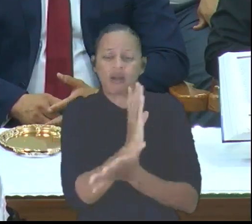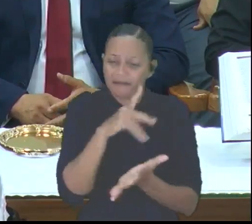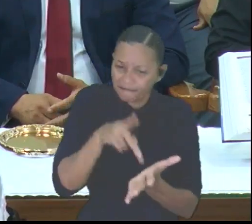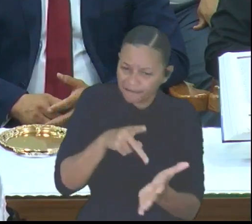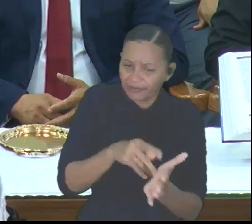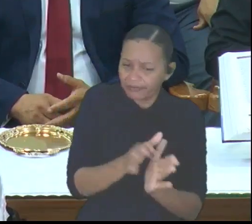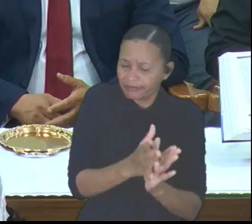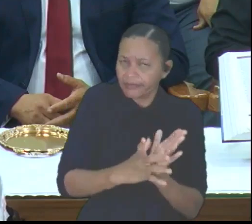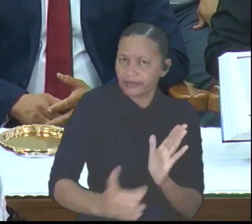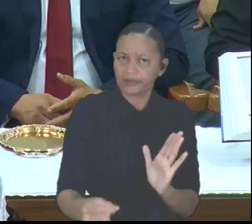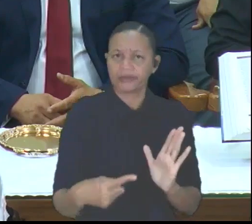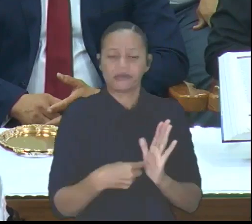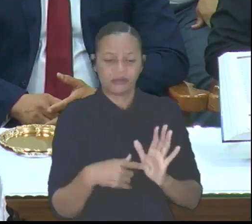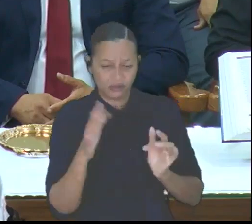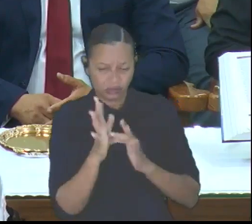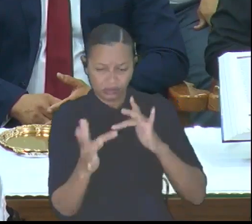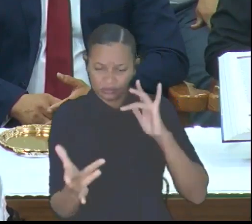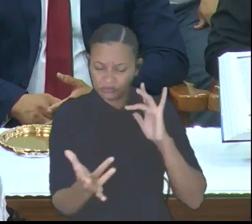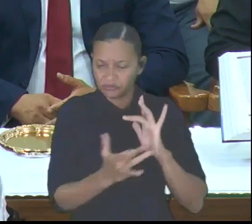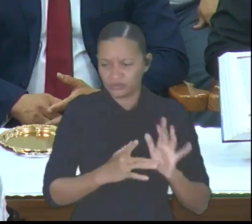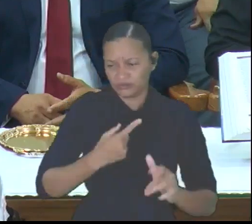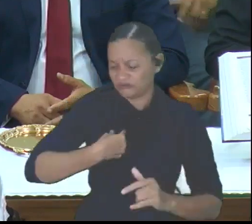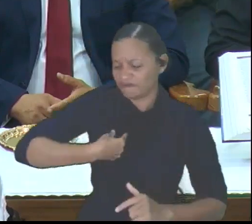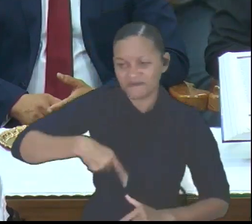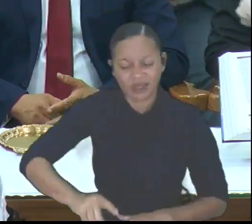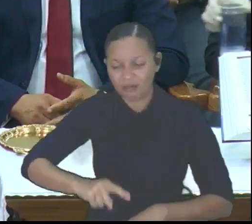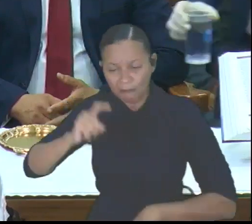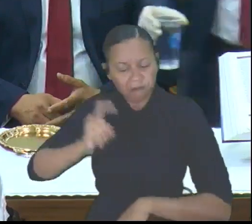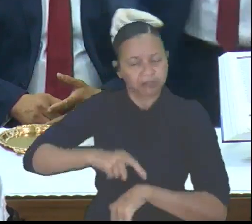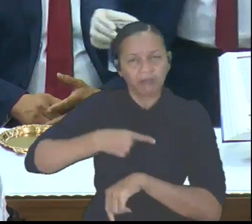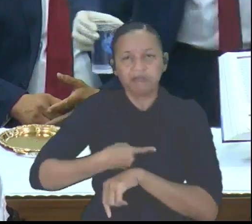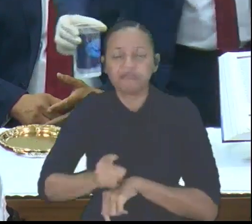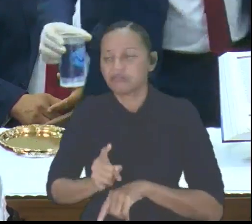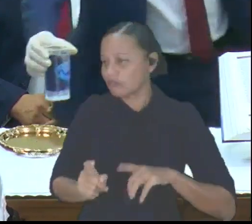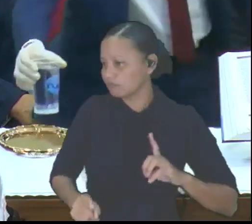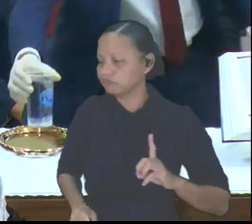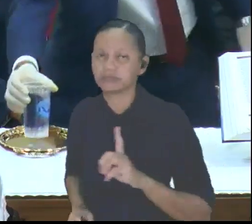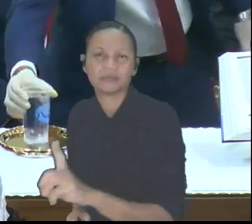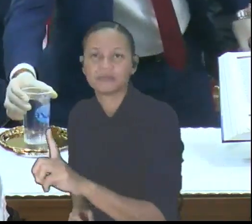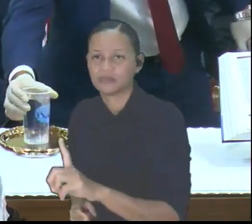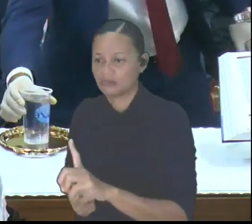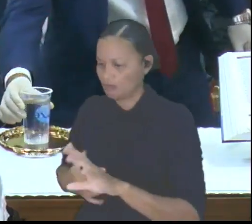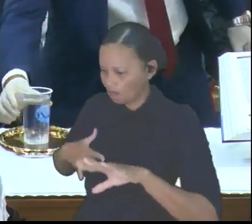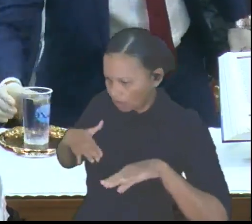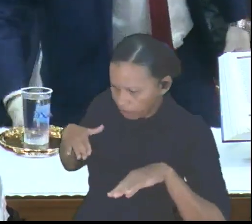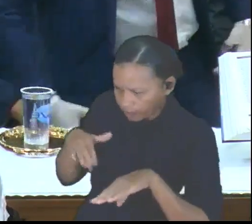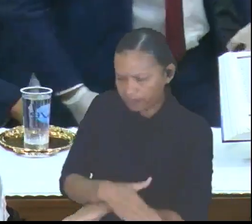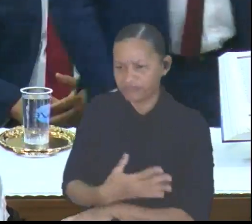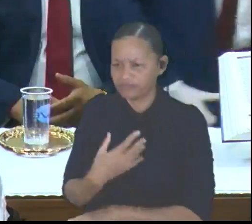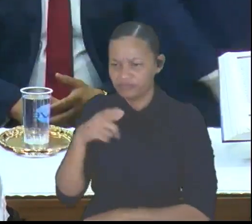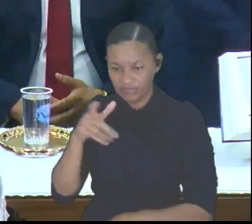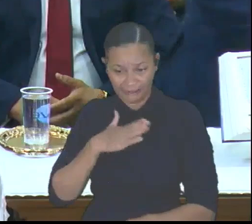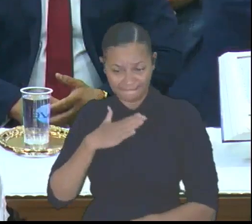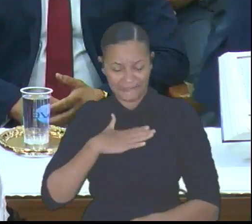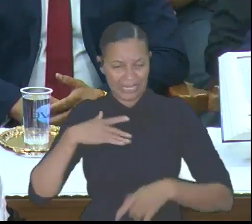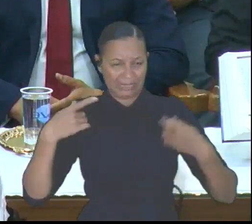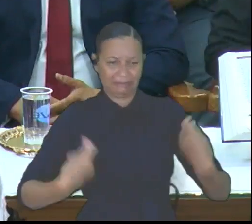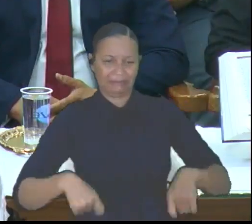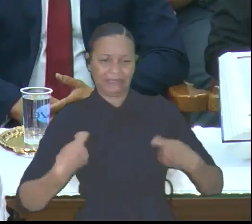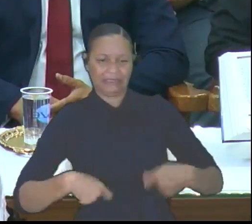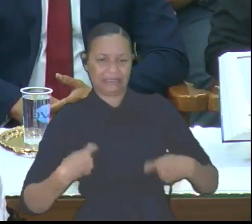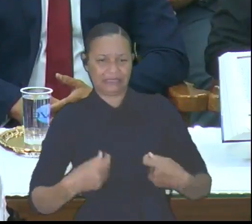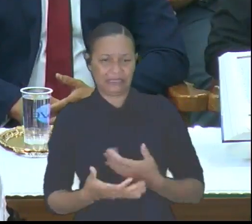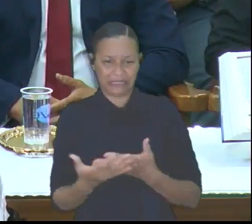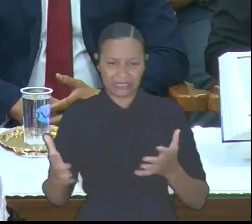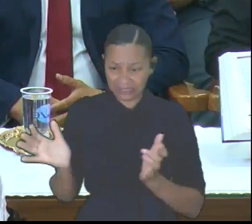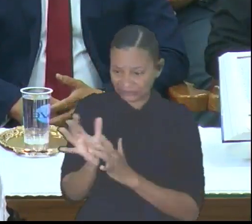Escrituras Sagradas. Jesus não vai logo de início, porque Jesus não está subordinado à minha necessidade.